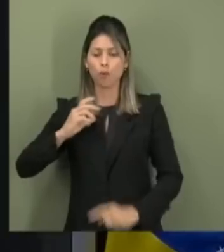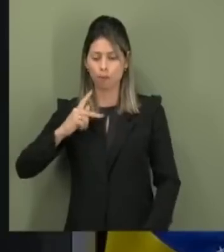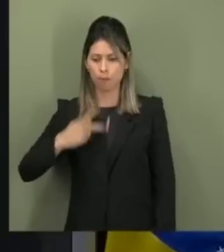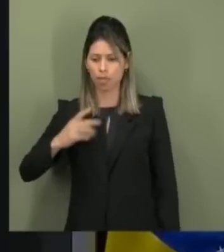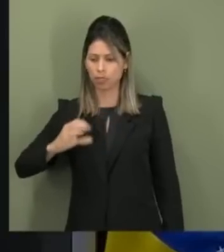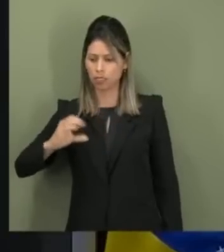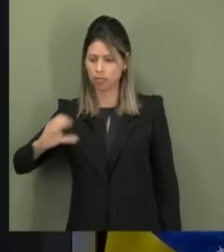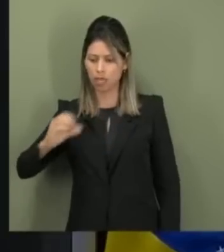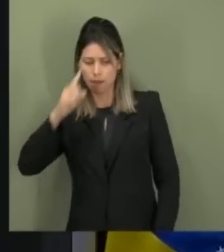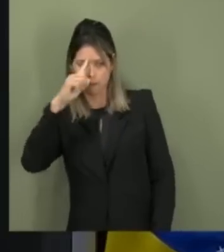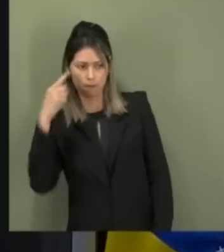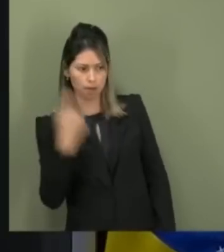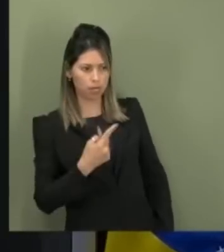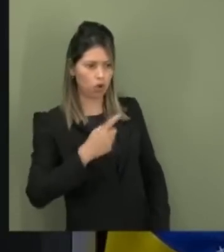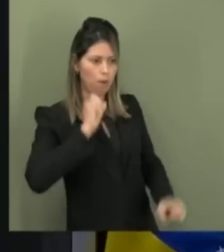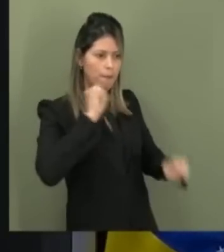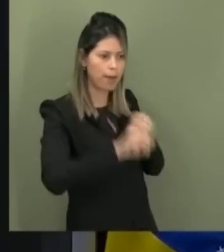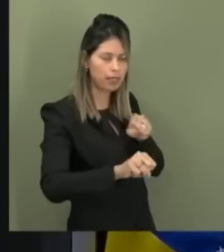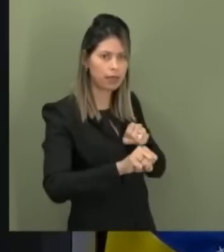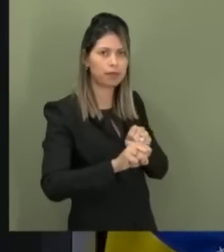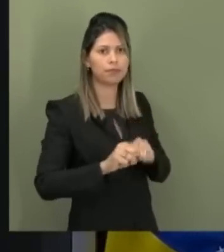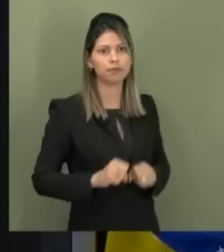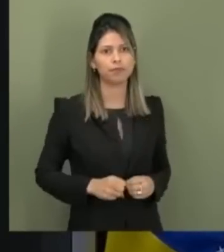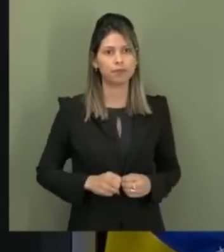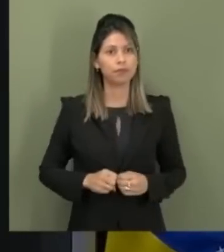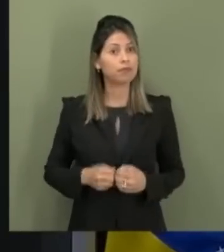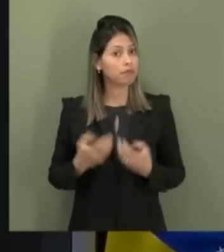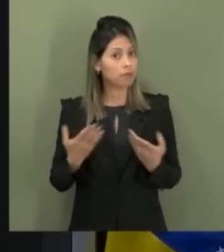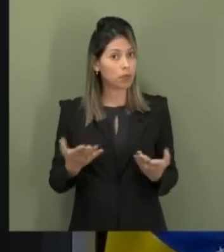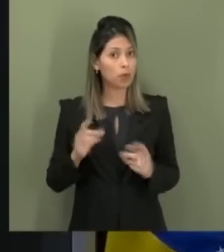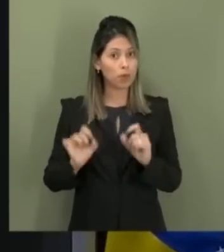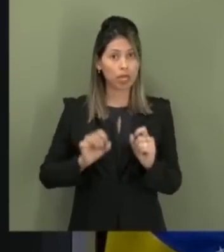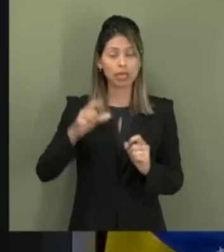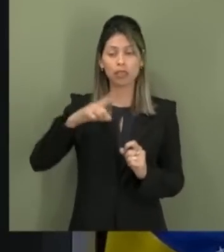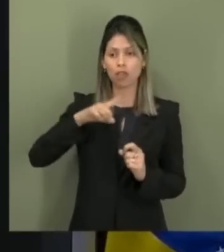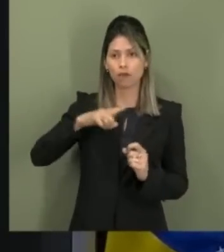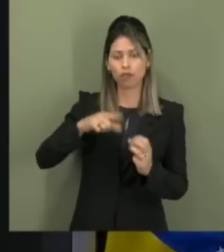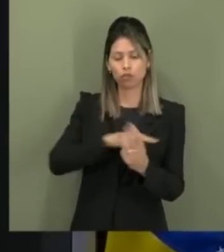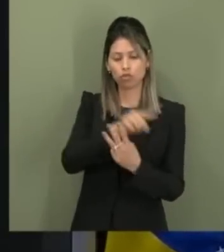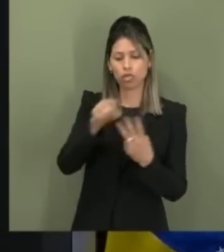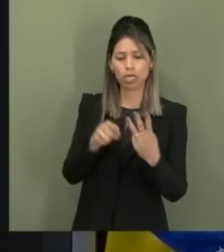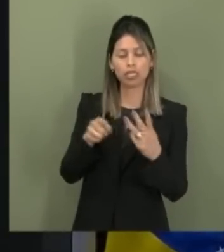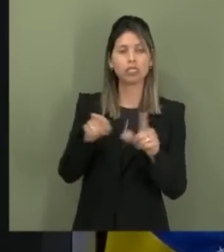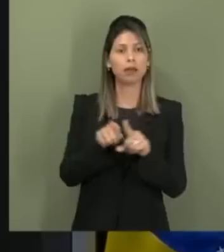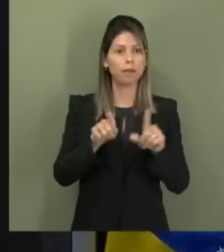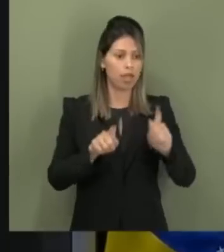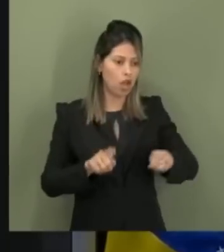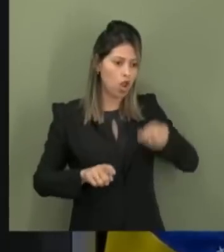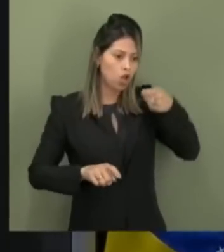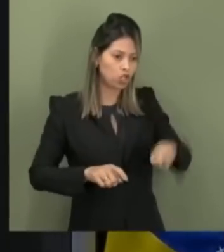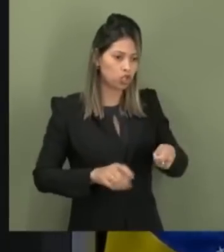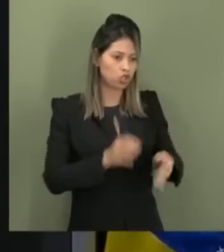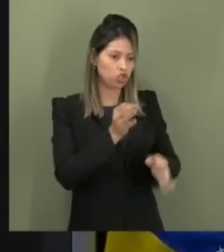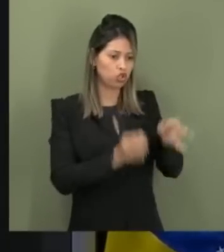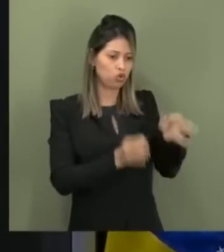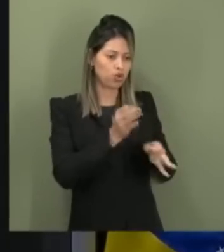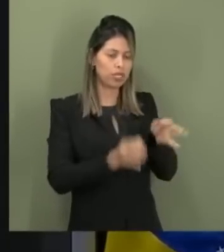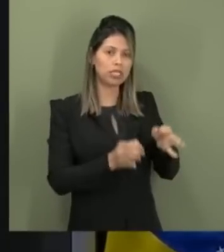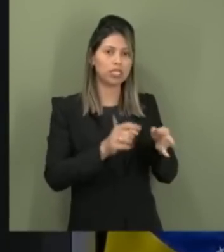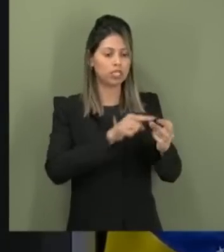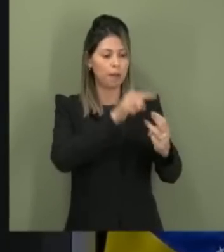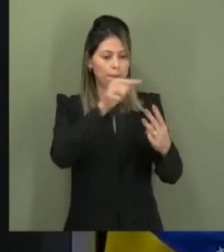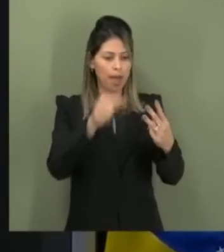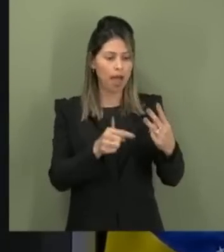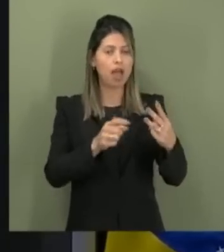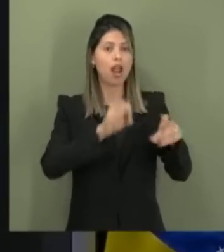também especial aqui a três bravos magistrados, juízes, que foram assassinados historicamente também